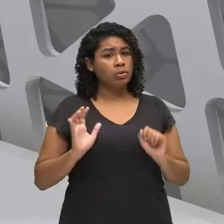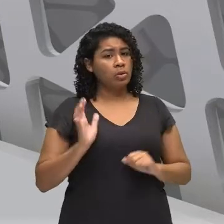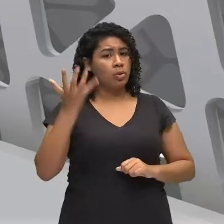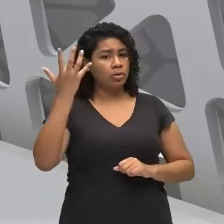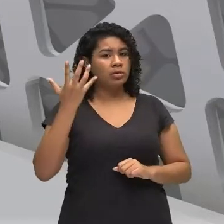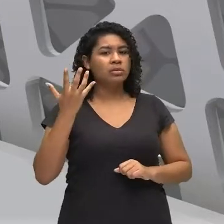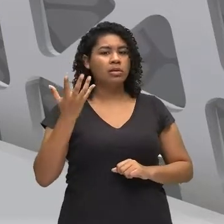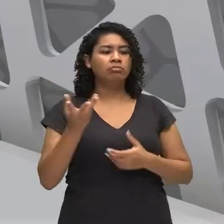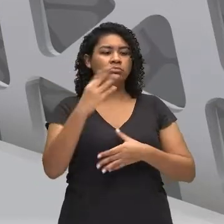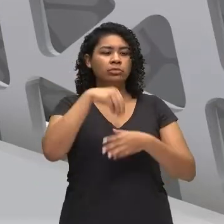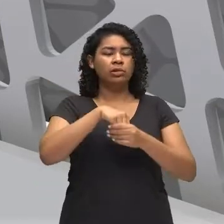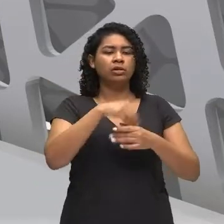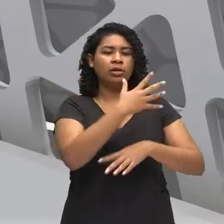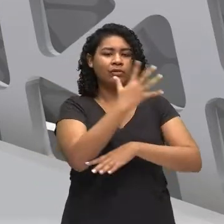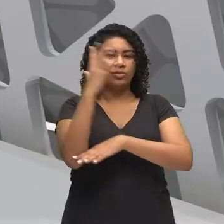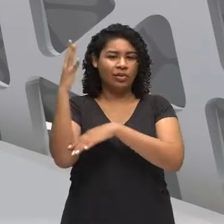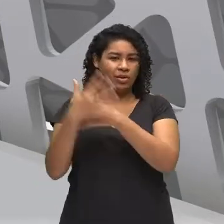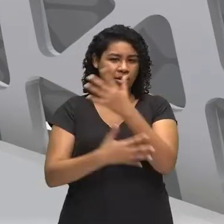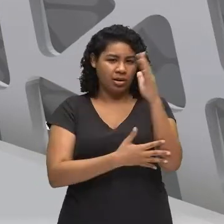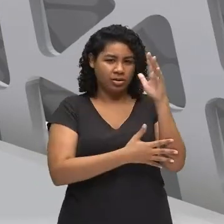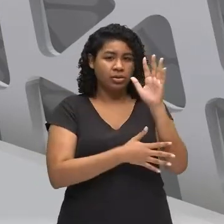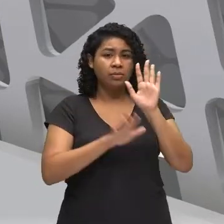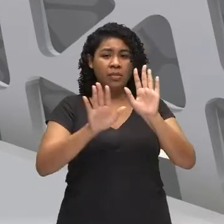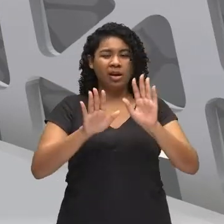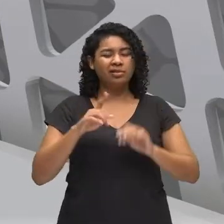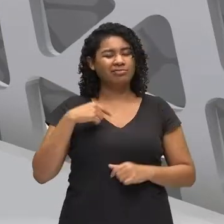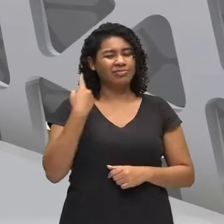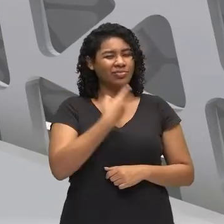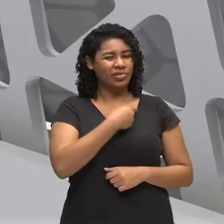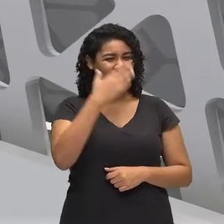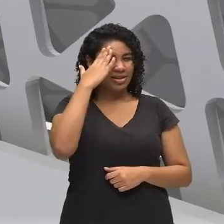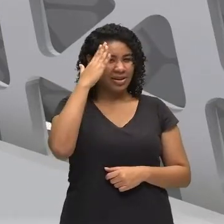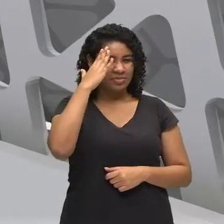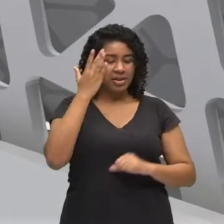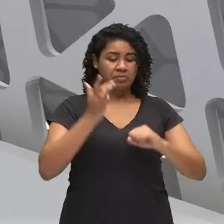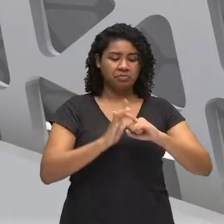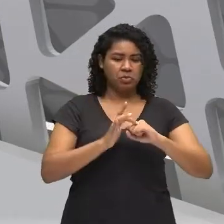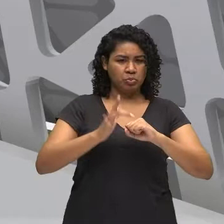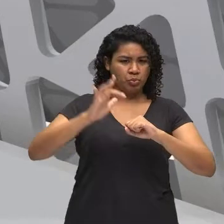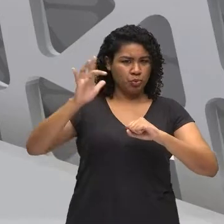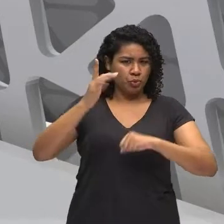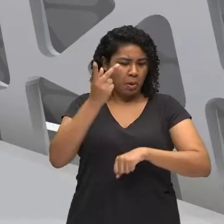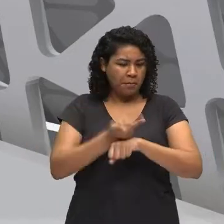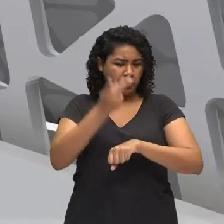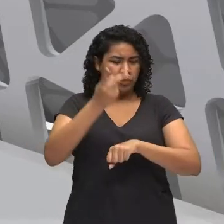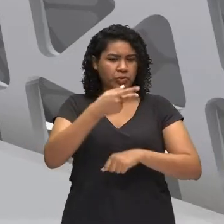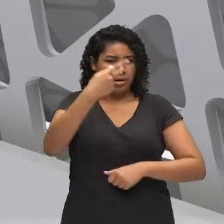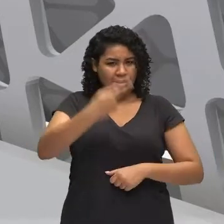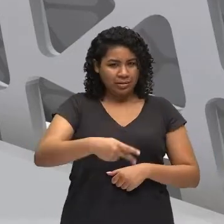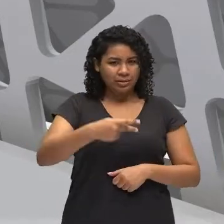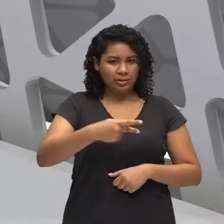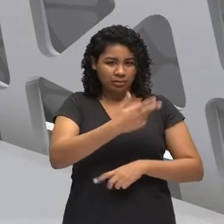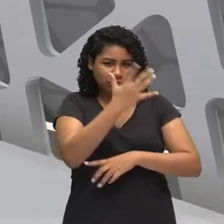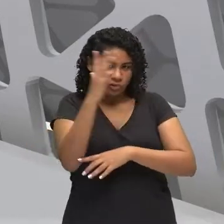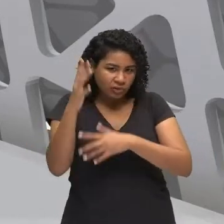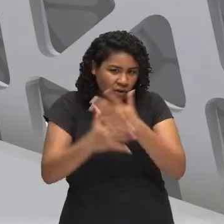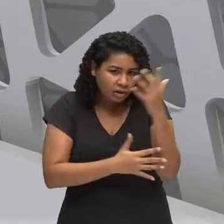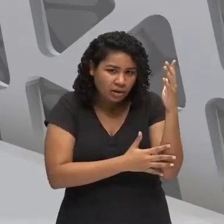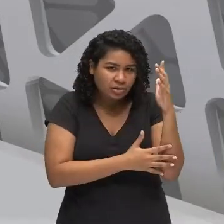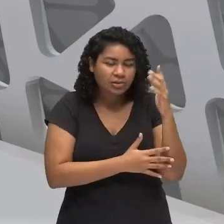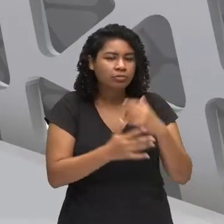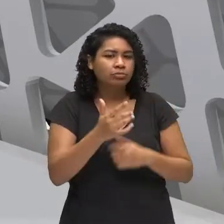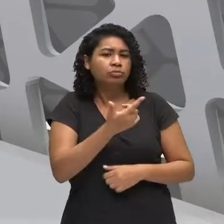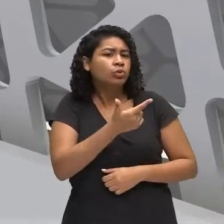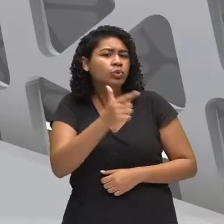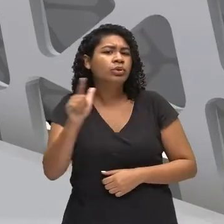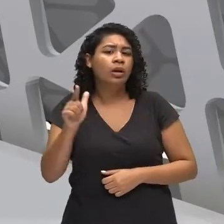que a gente sabe que a nossa região não é rica em metais preciosos, embora hajam outros tipos de materiais